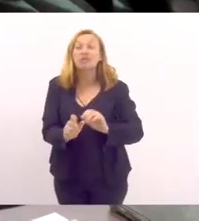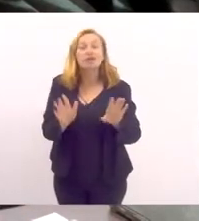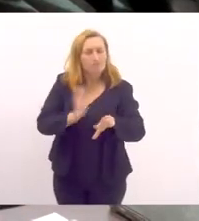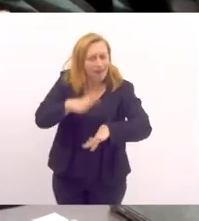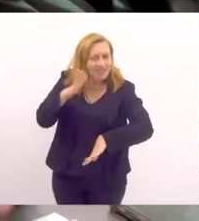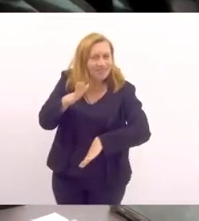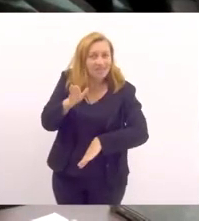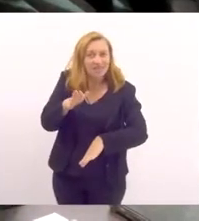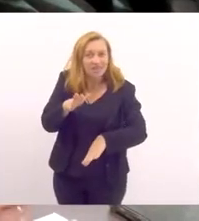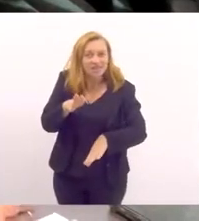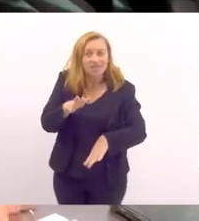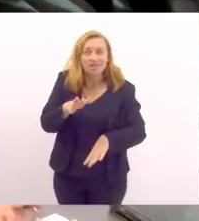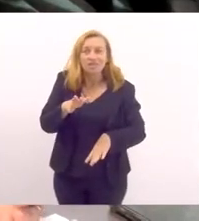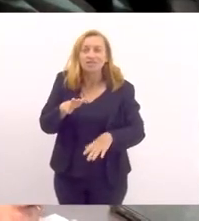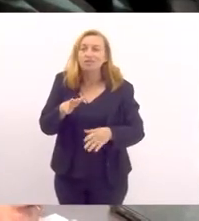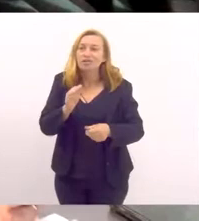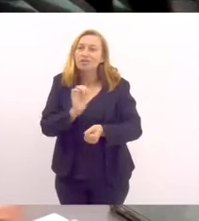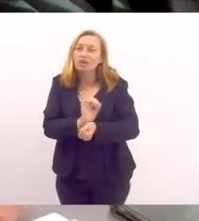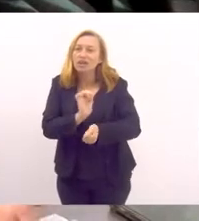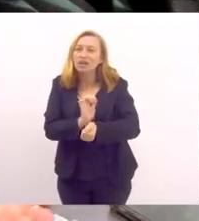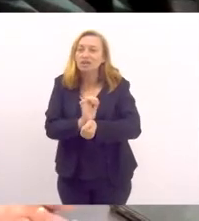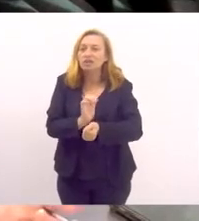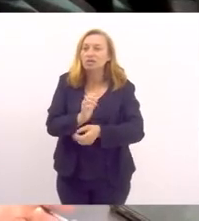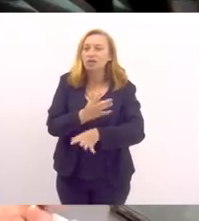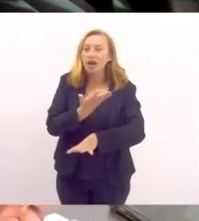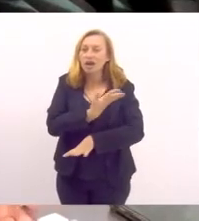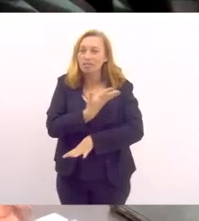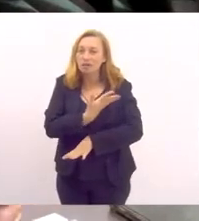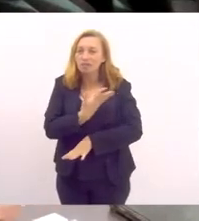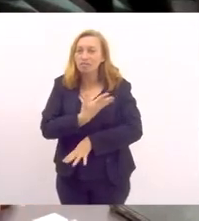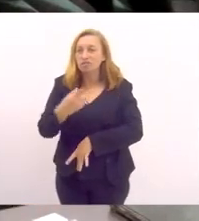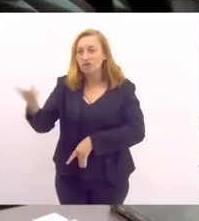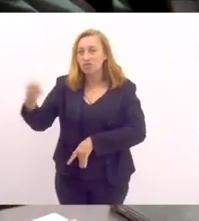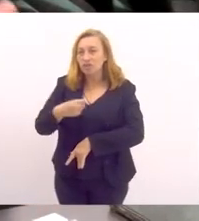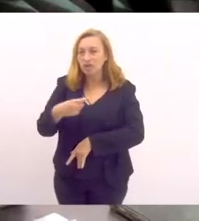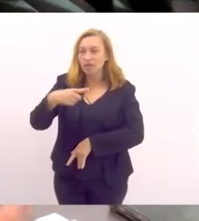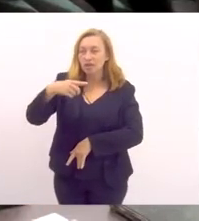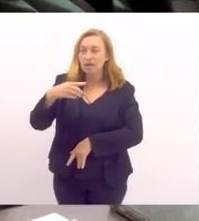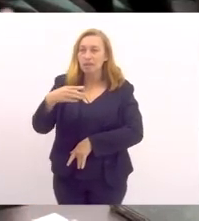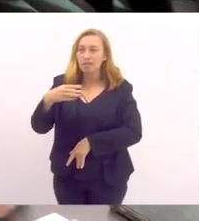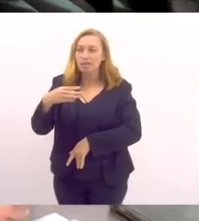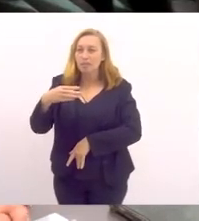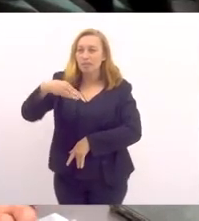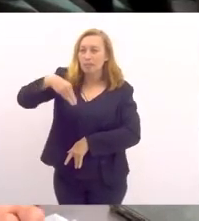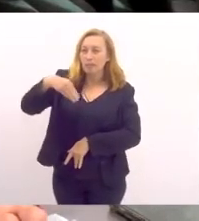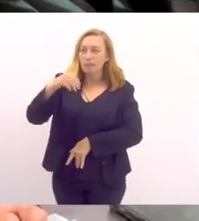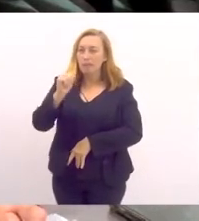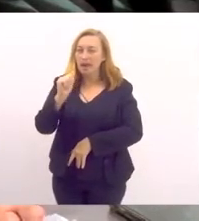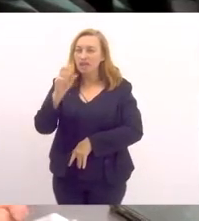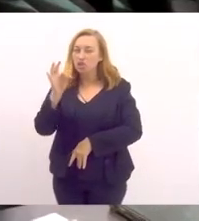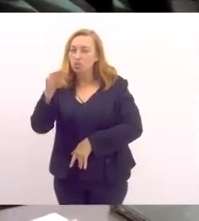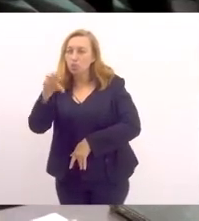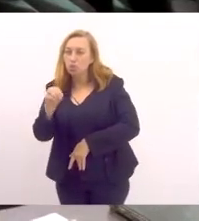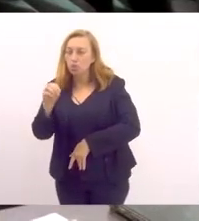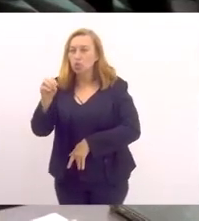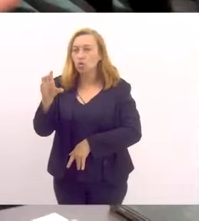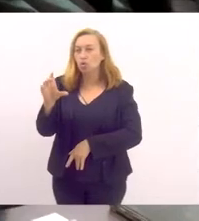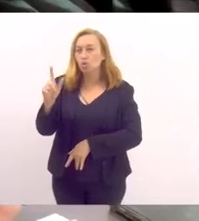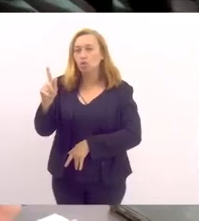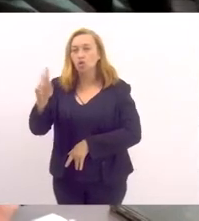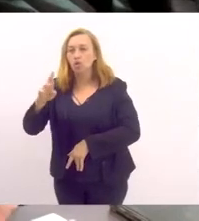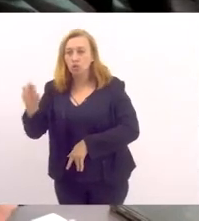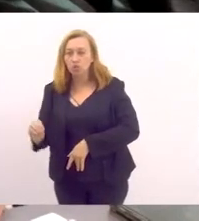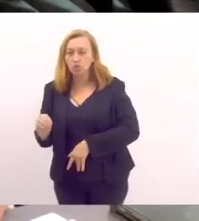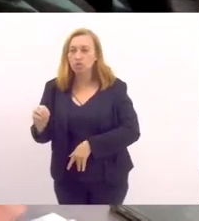mais, nós ficamos esperando uns amigos que vieram de Mato Grosso e me contaram que gastaram R$12 mil, era o